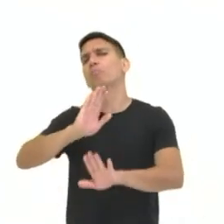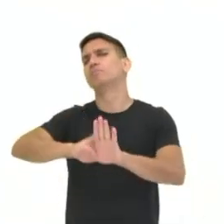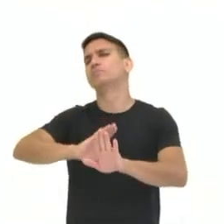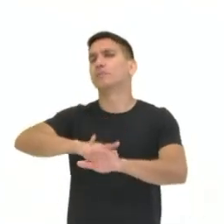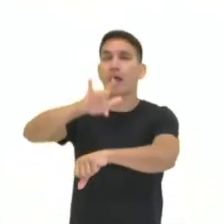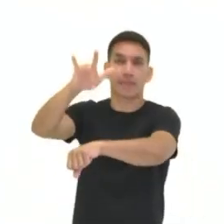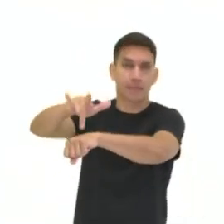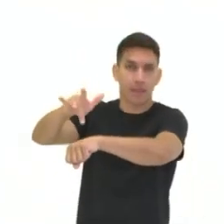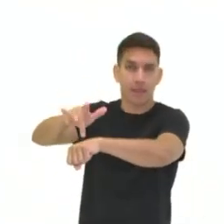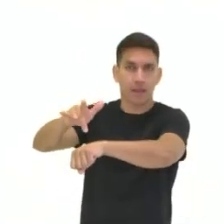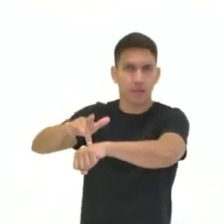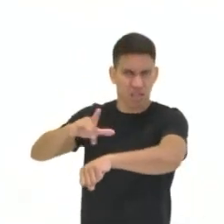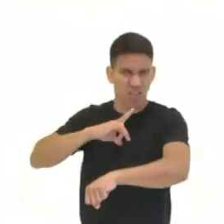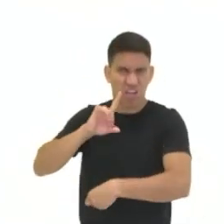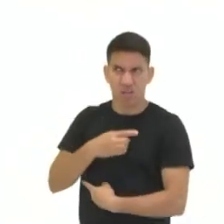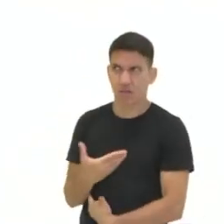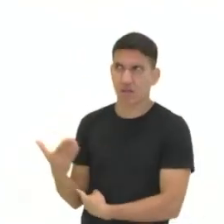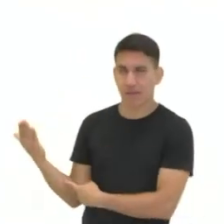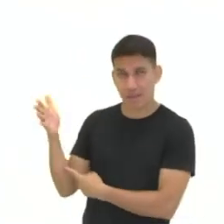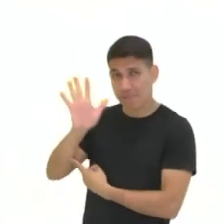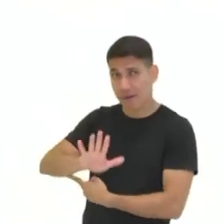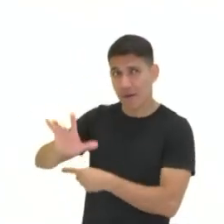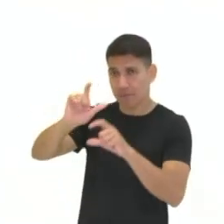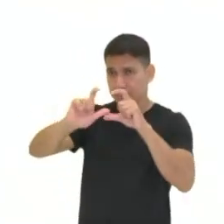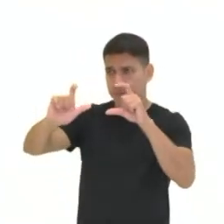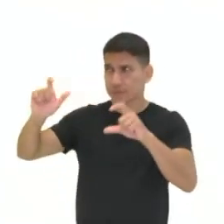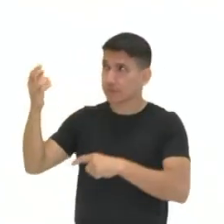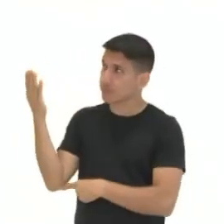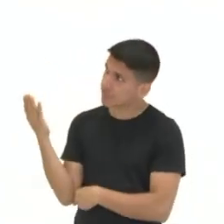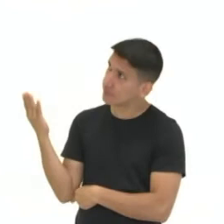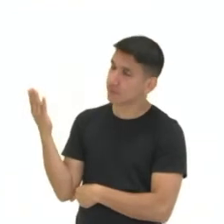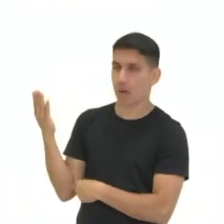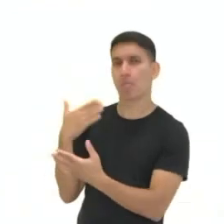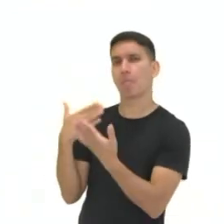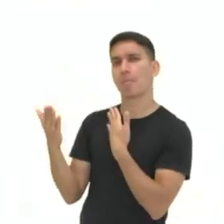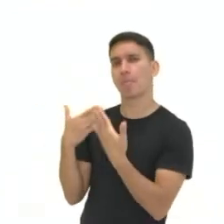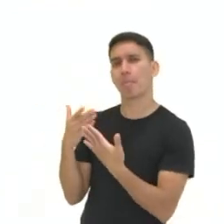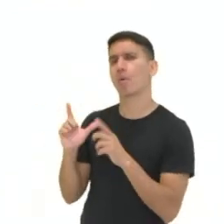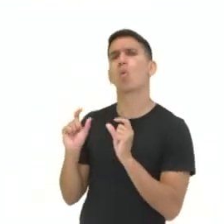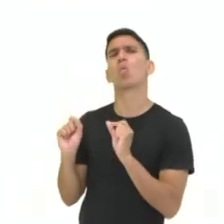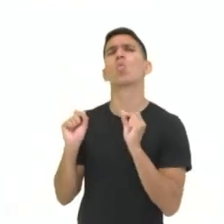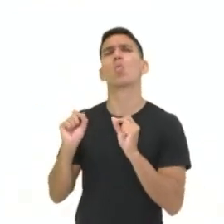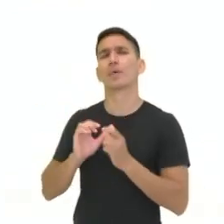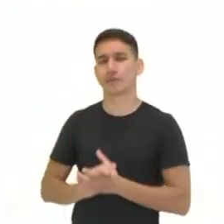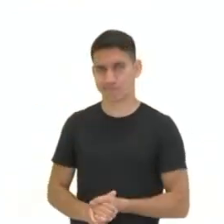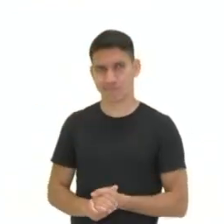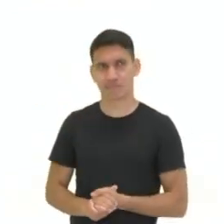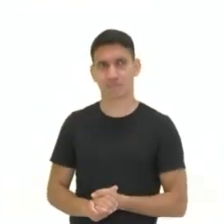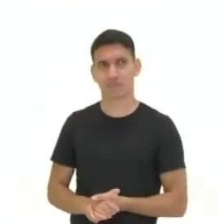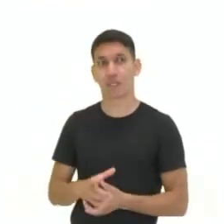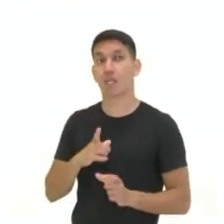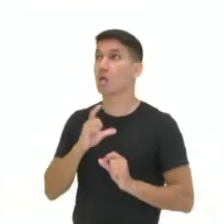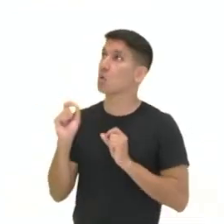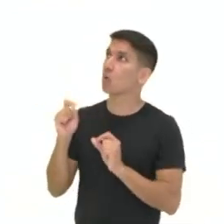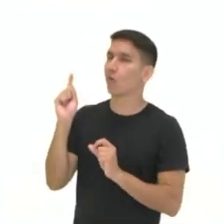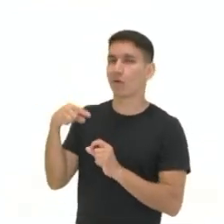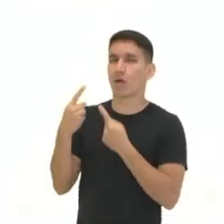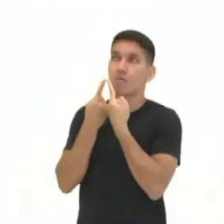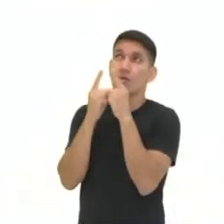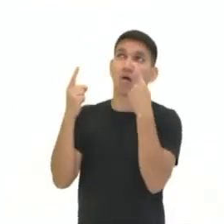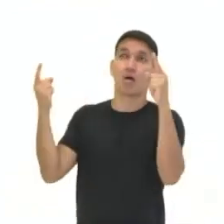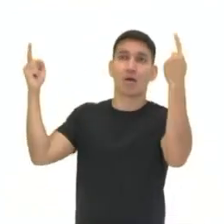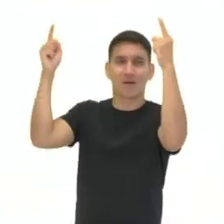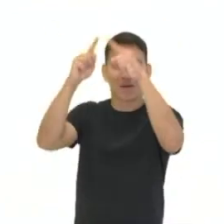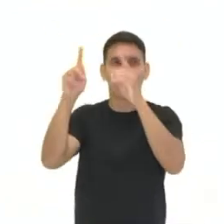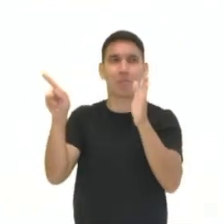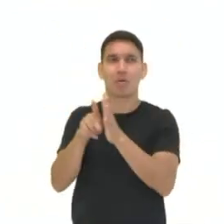entre as imagens e diálogos nessa tirinha. E aqui a gente tem a tirinha, né? Aparece ali para vocês um balão em